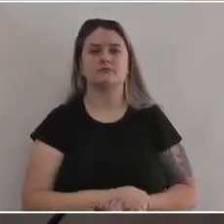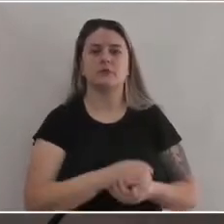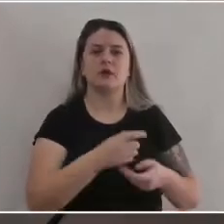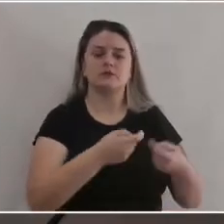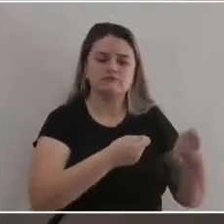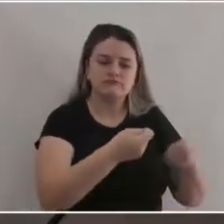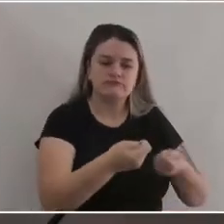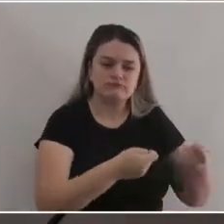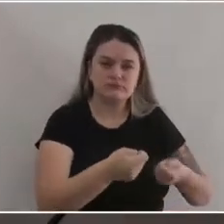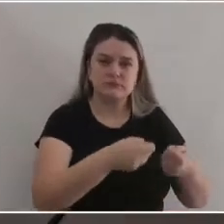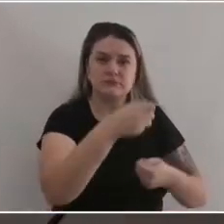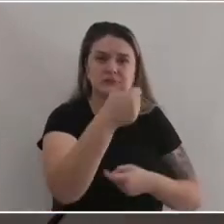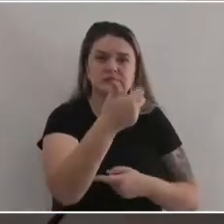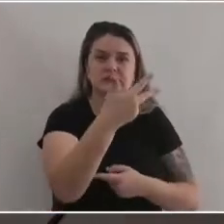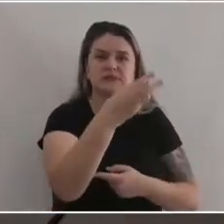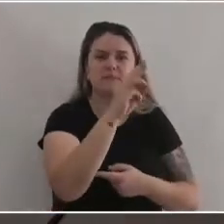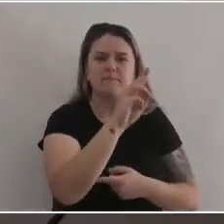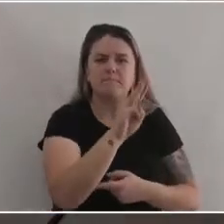foram